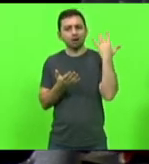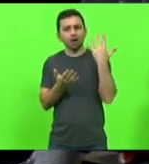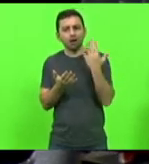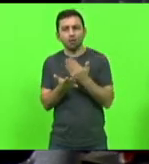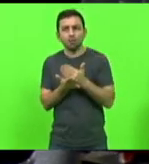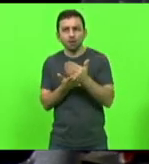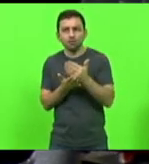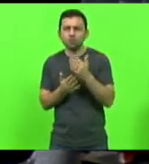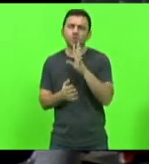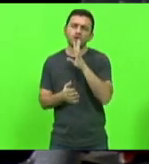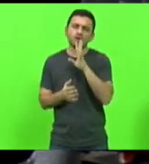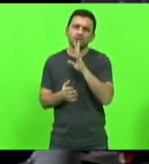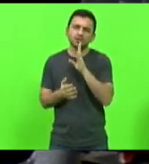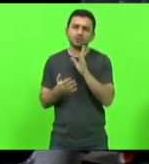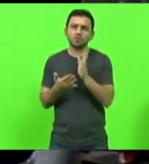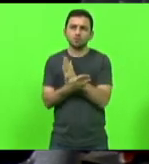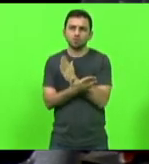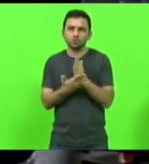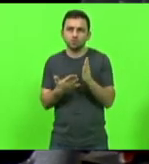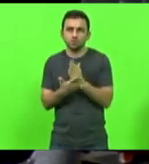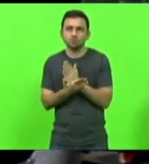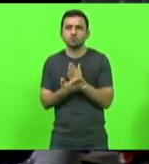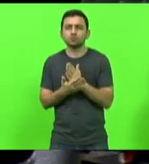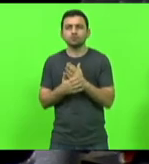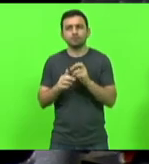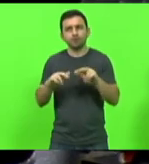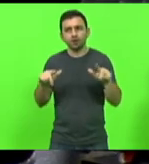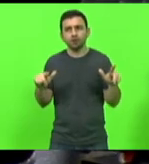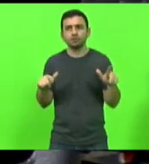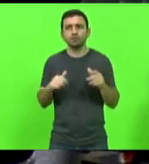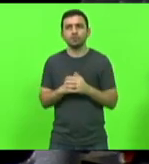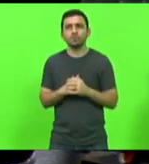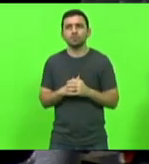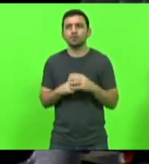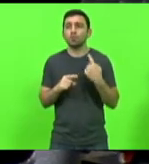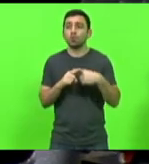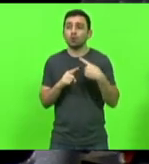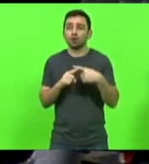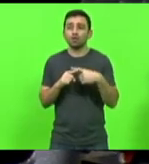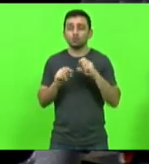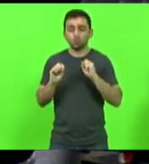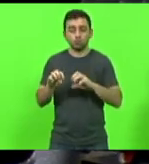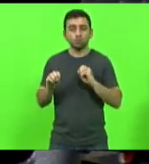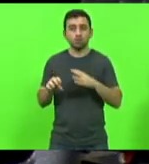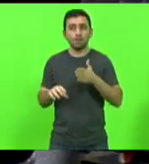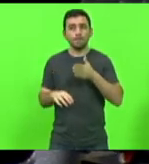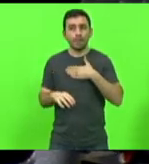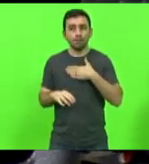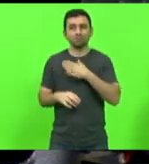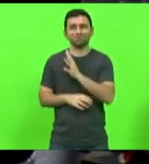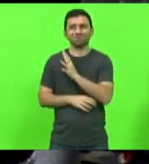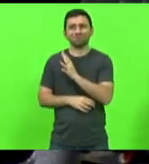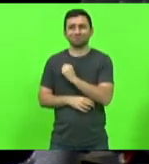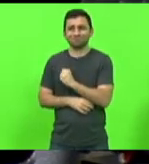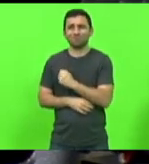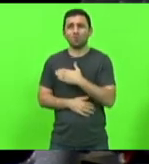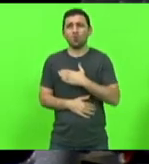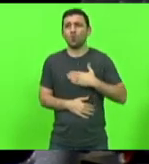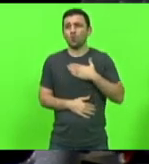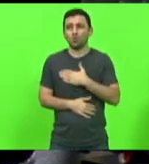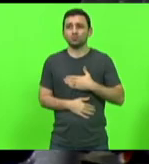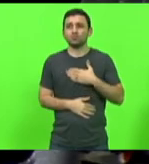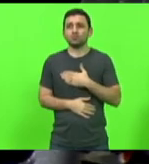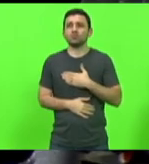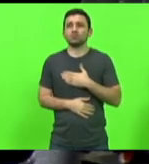alguma coisa de forma muito generalizada, porque educação também é uma das minhas paixões. E eu pude estudar, me